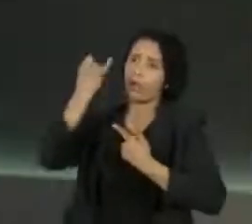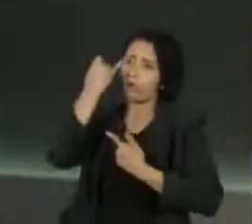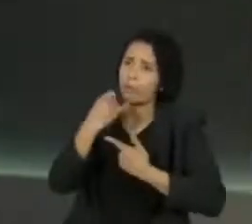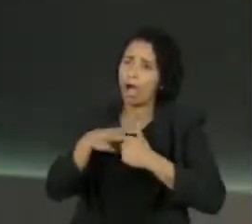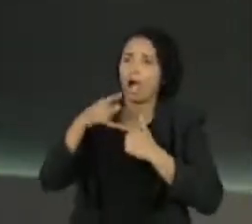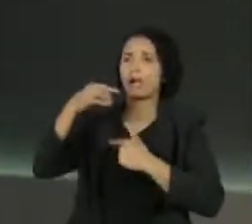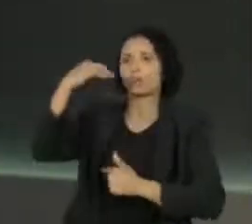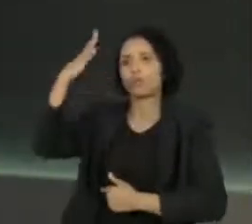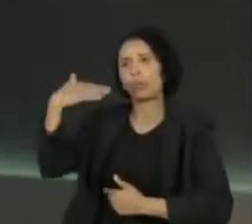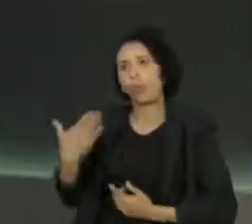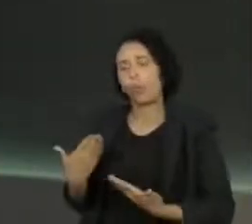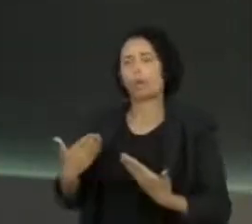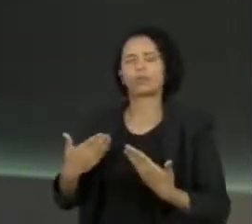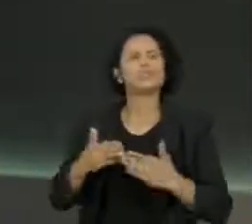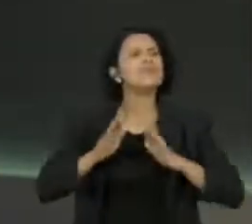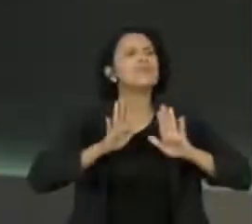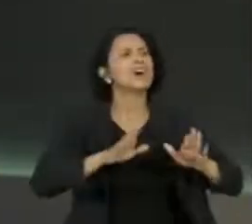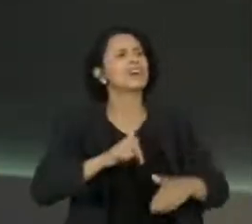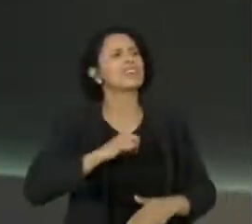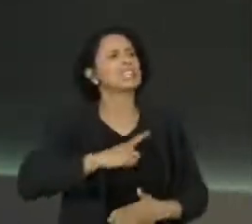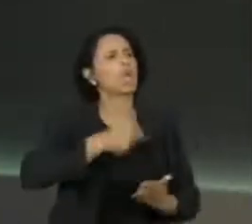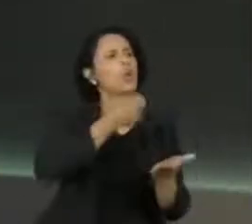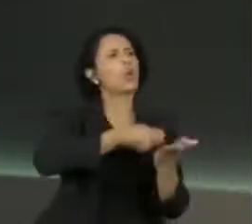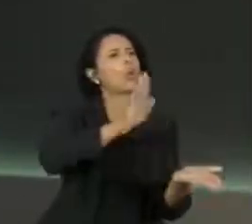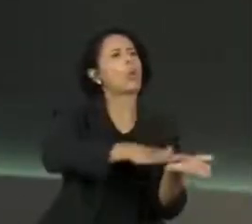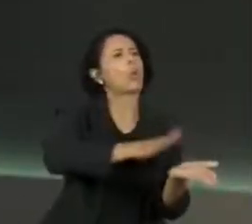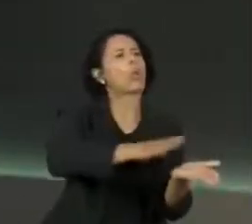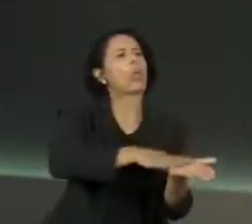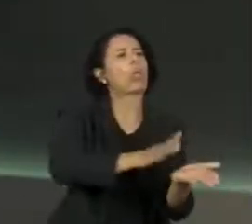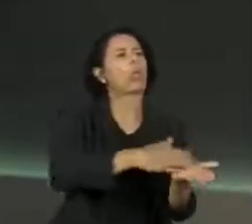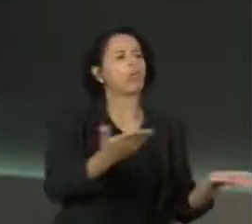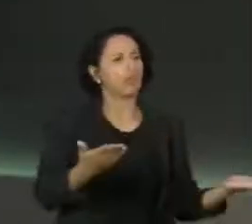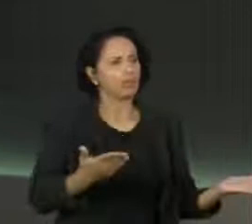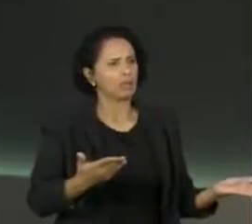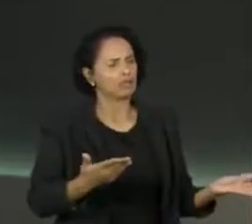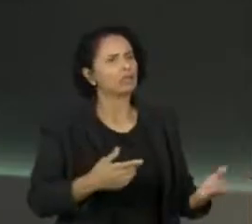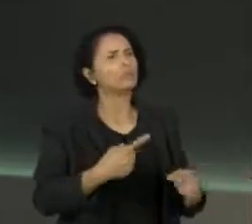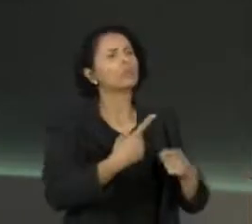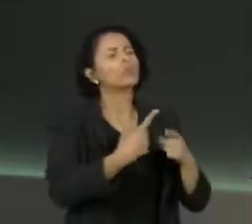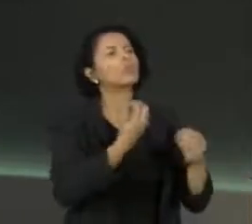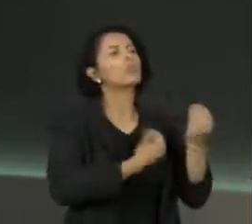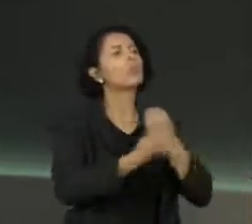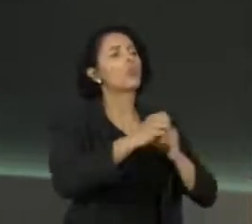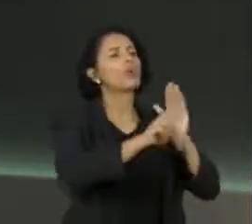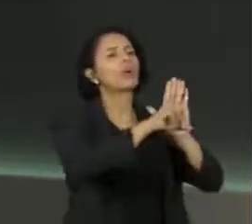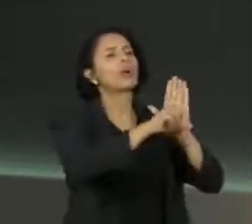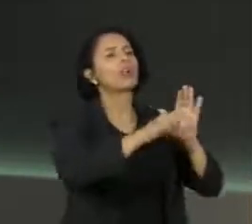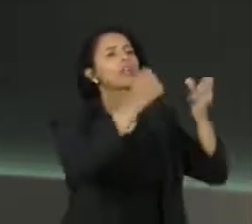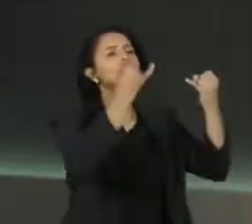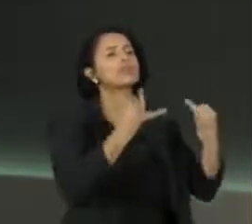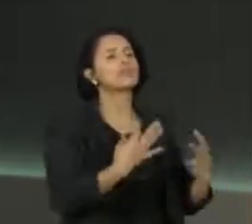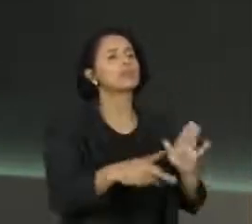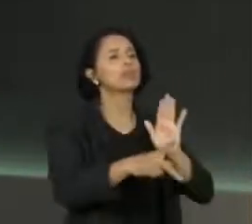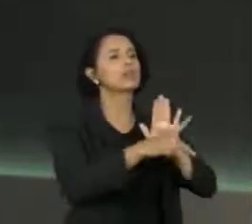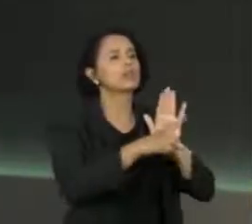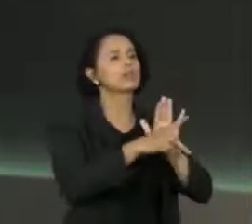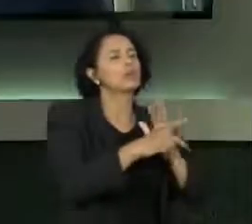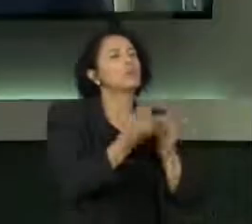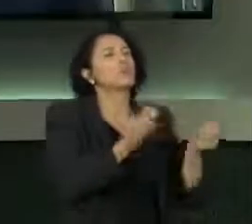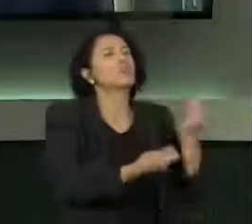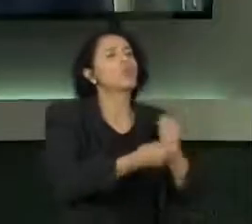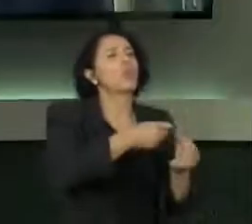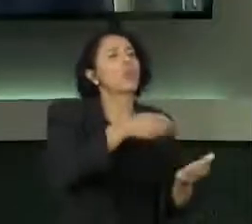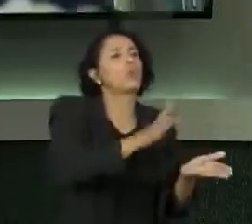E quando essa cobrança ela passa do limite, o que diz a lei em relação à forma de se fazer essa